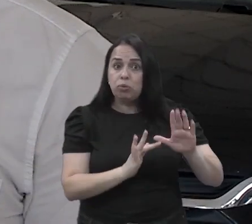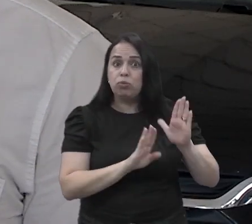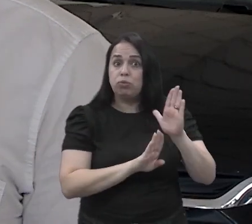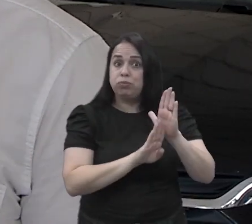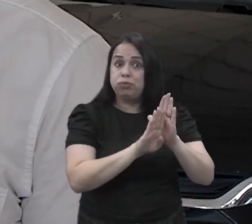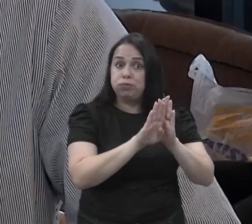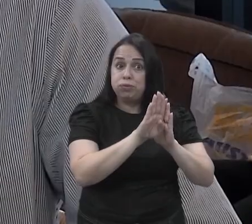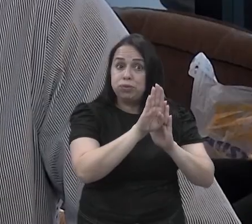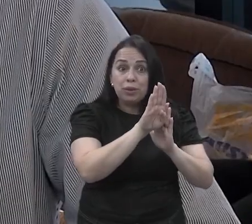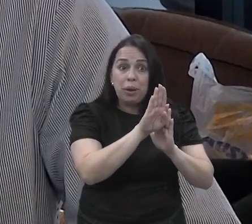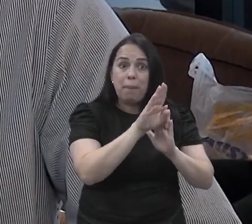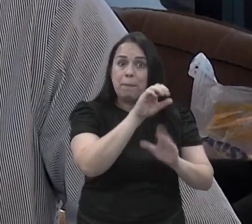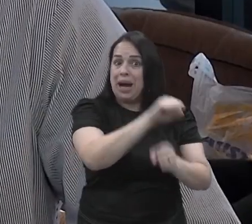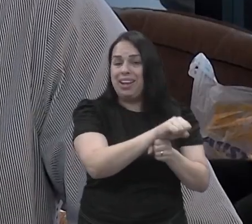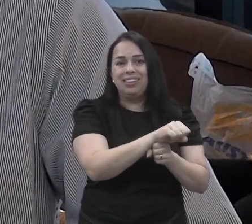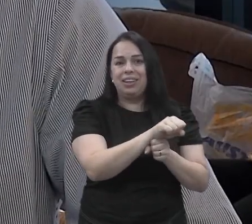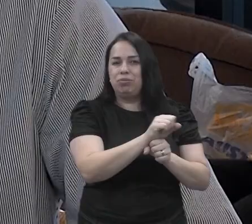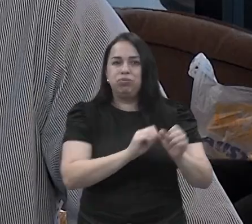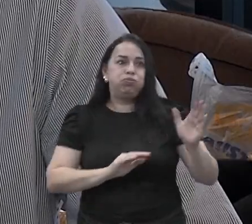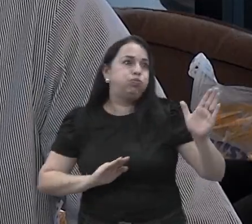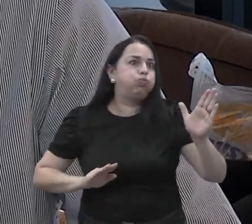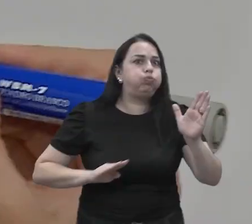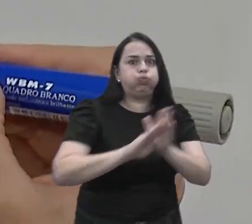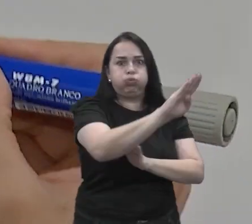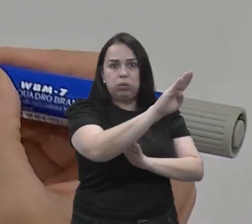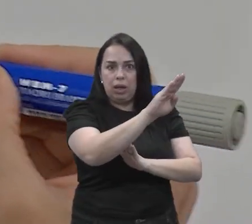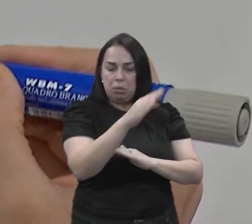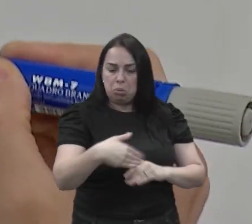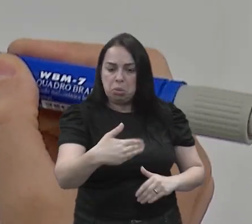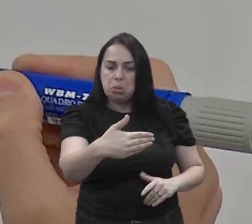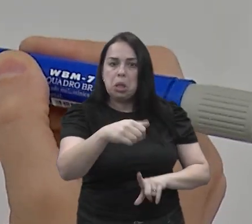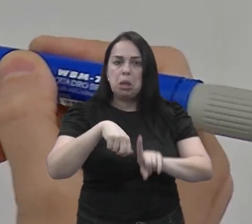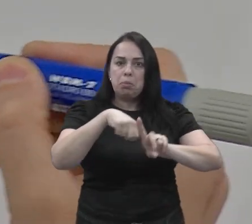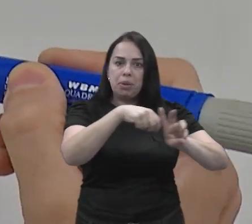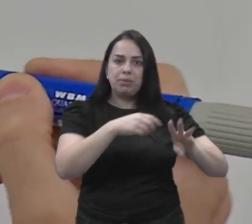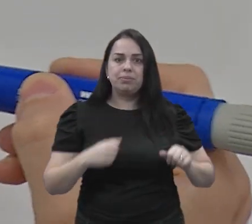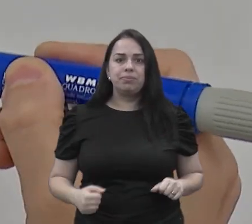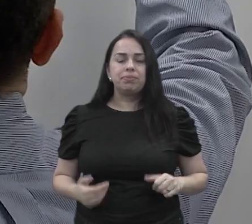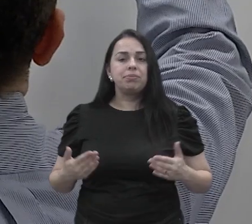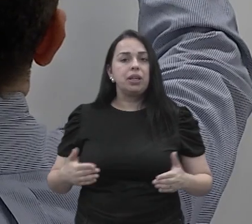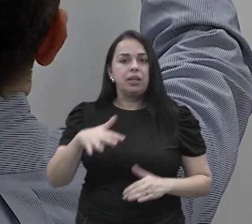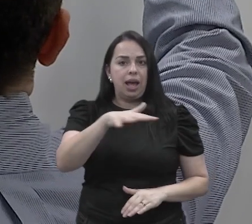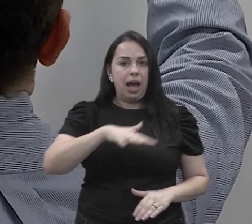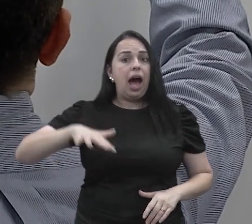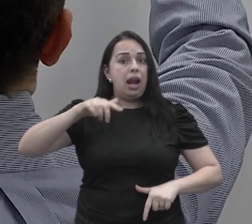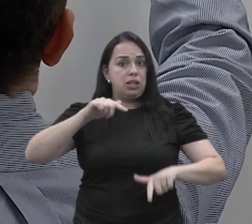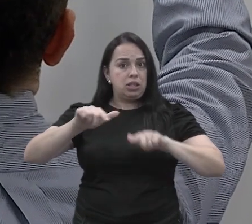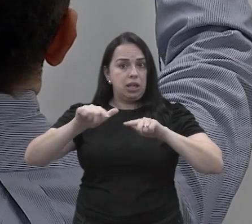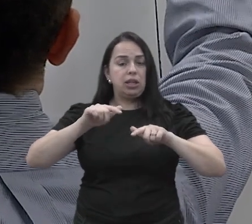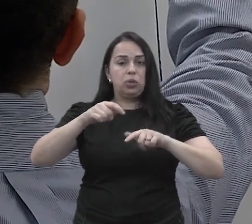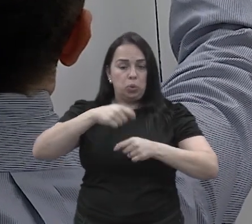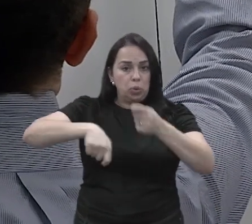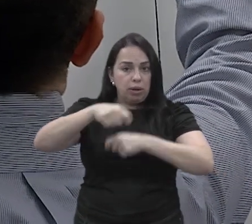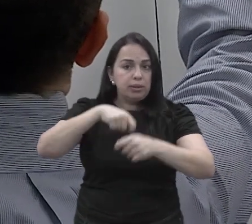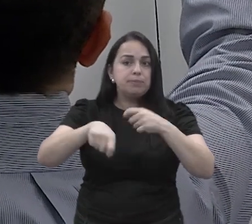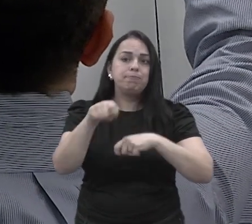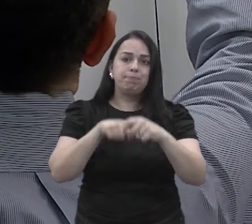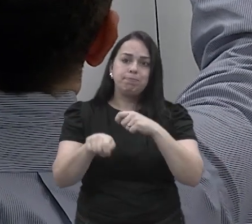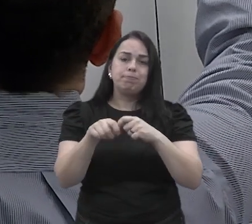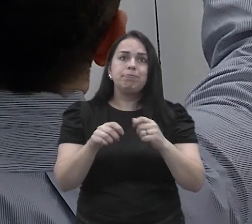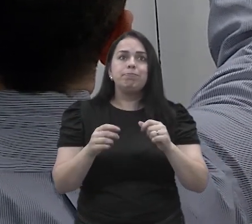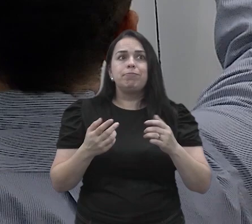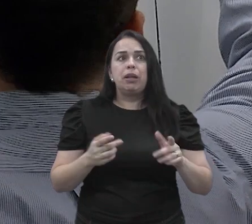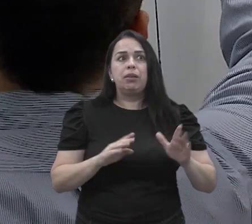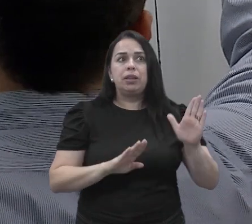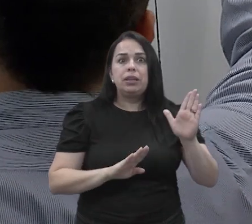é o consórcio. Iniciativas para driblar a alta que não devem parar por aqui. é que o mercado financeiro espera um novo